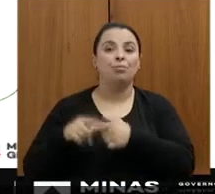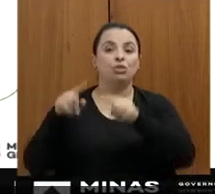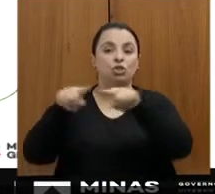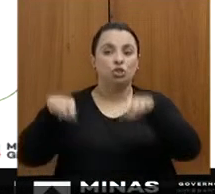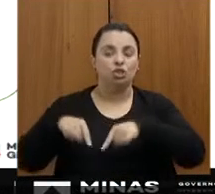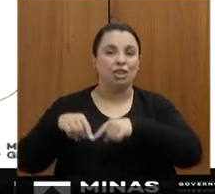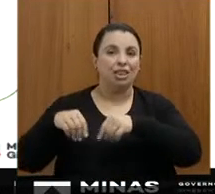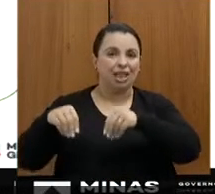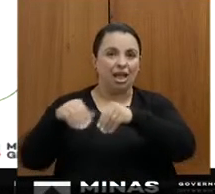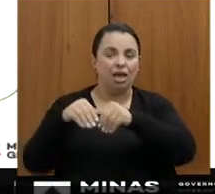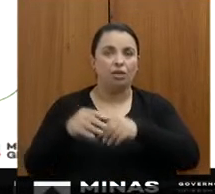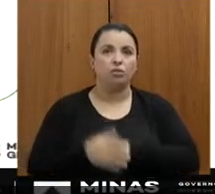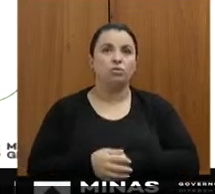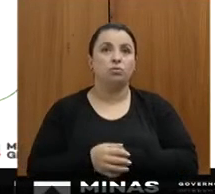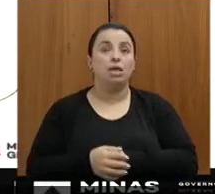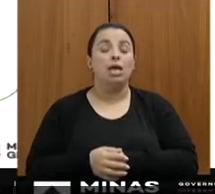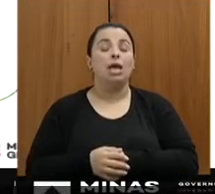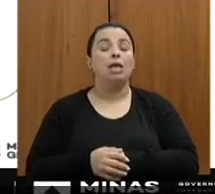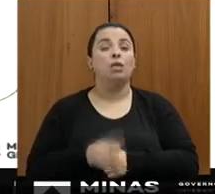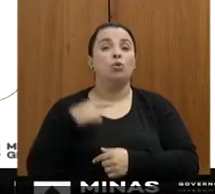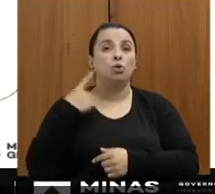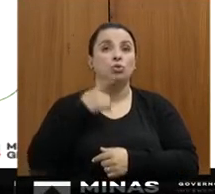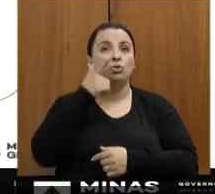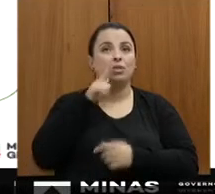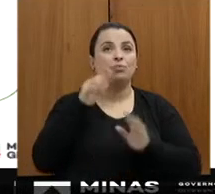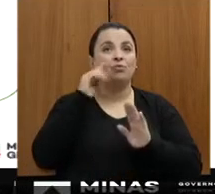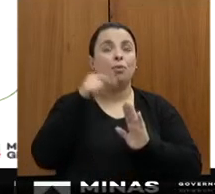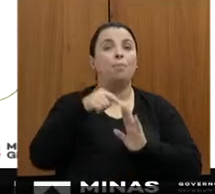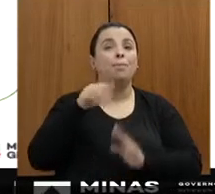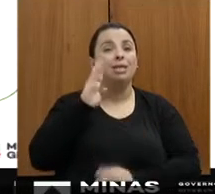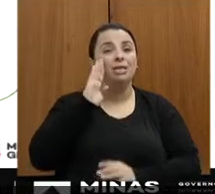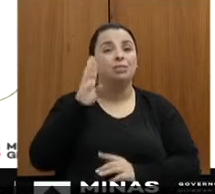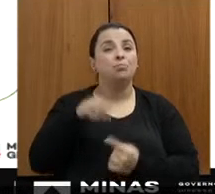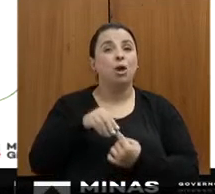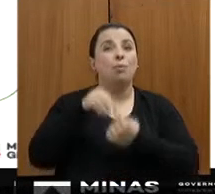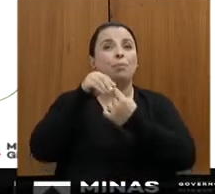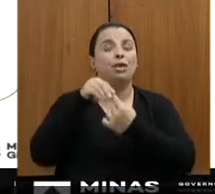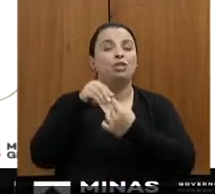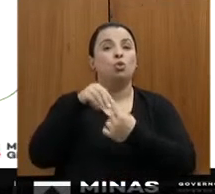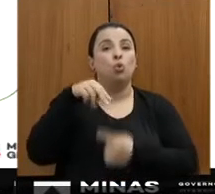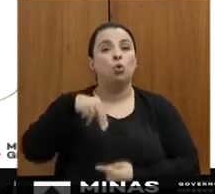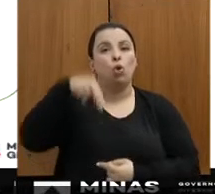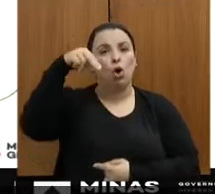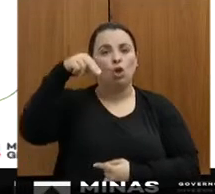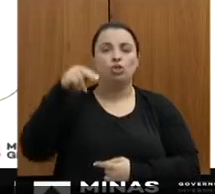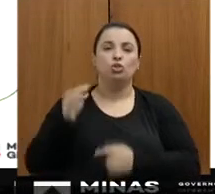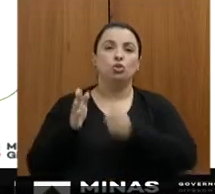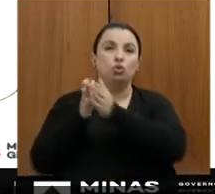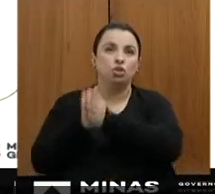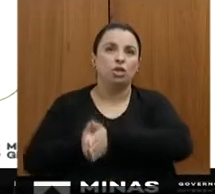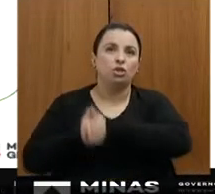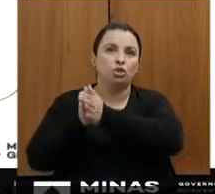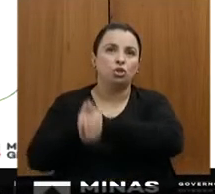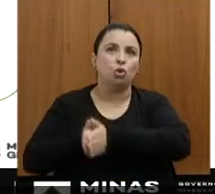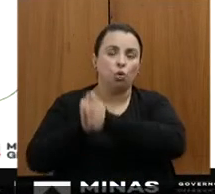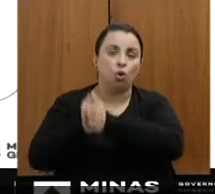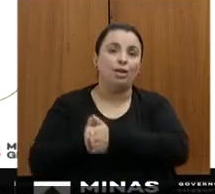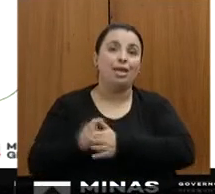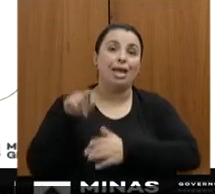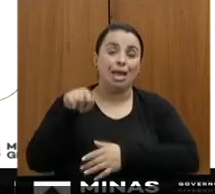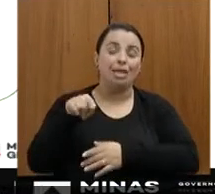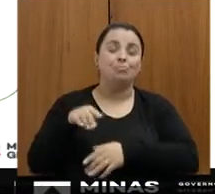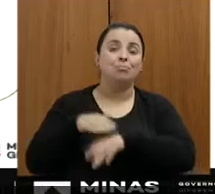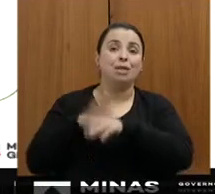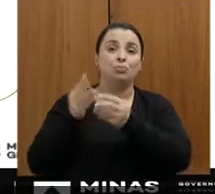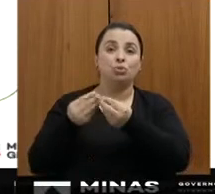atender principalmente municípios do norte do Vale de Actiônia, que são os municípios mais afetados pela falta de regularização fundiária.